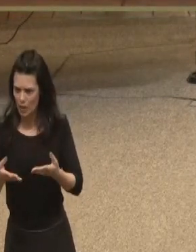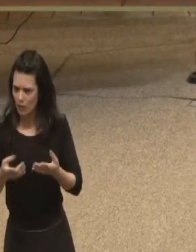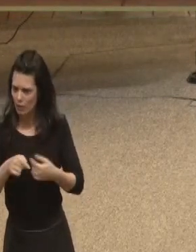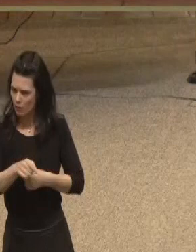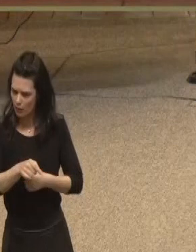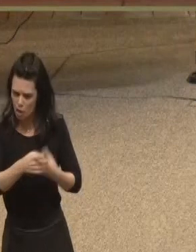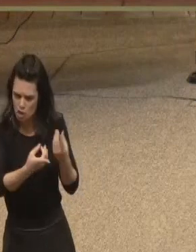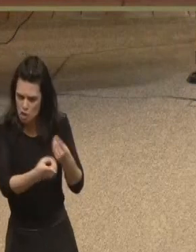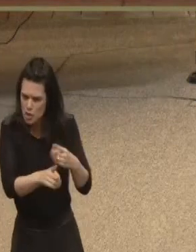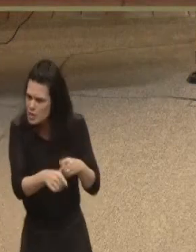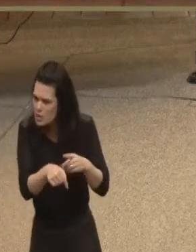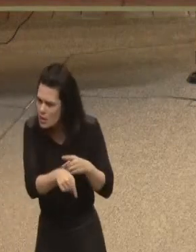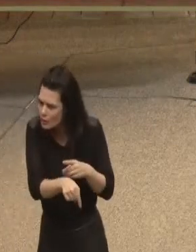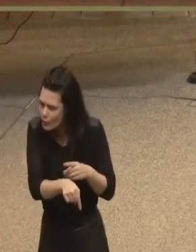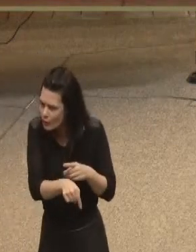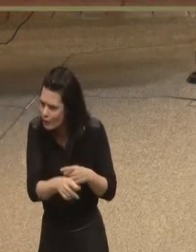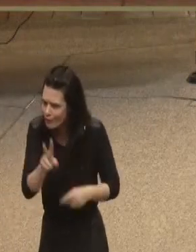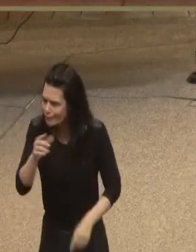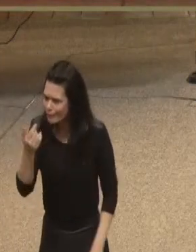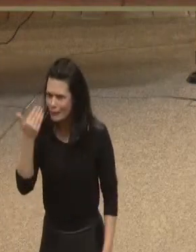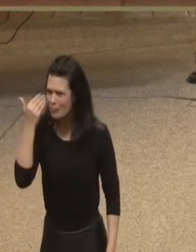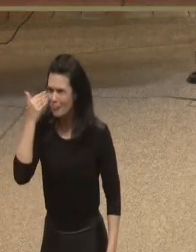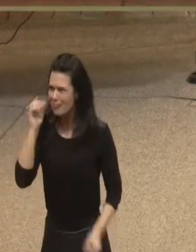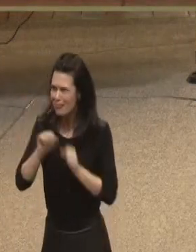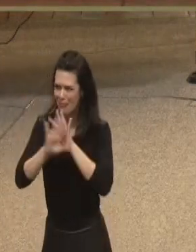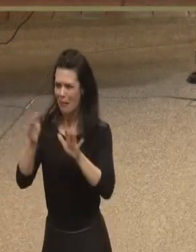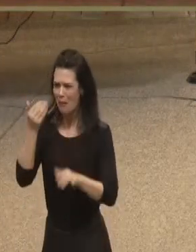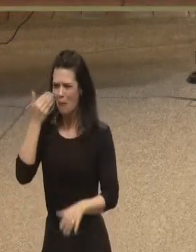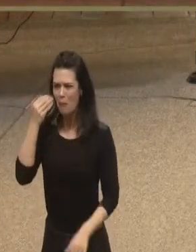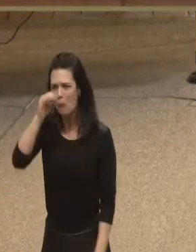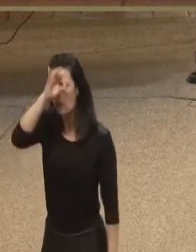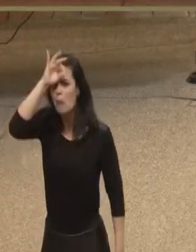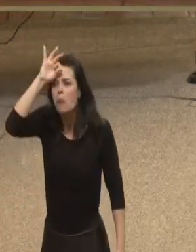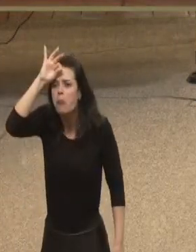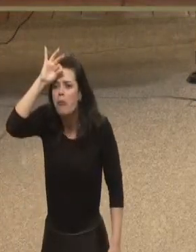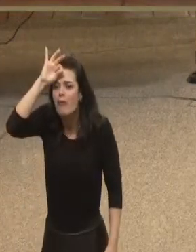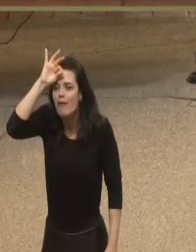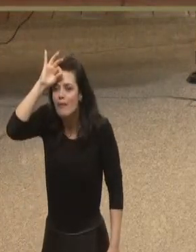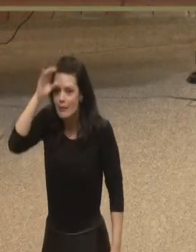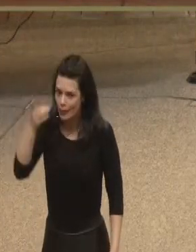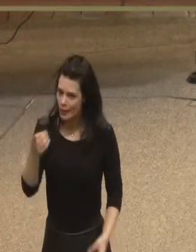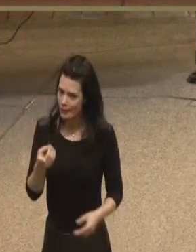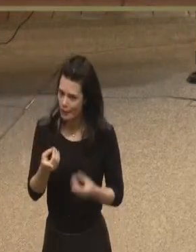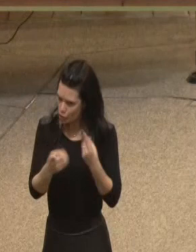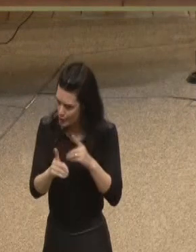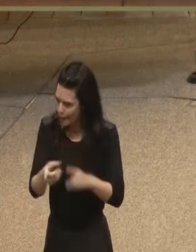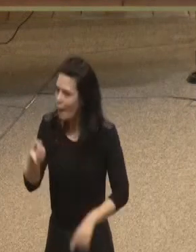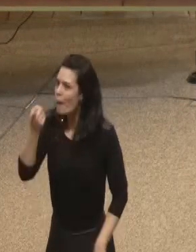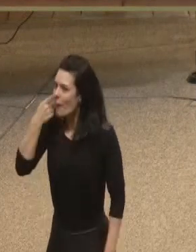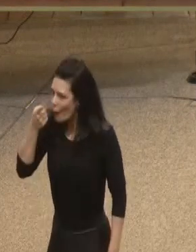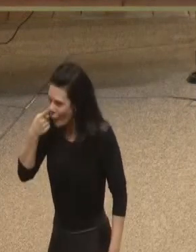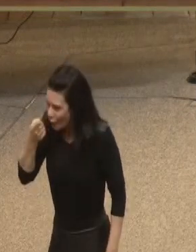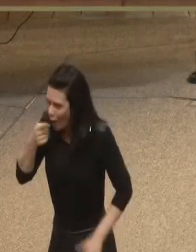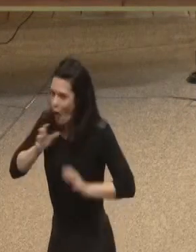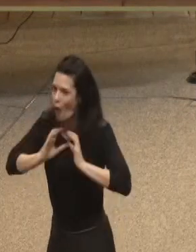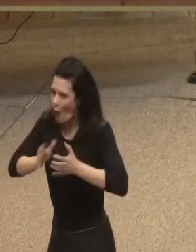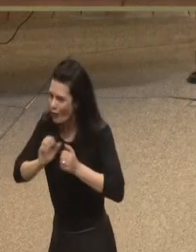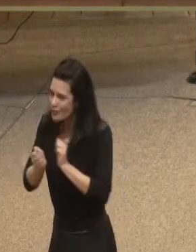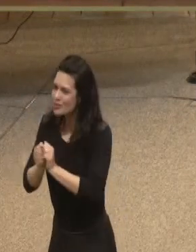Jesus, aqueles que caminhavam com ele, aqueles que conviviam dia a dia com ele,